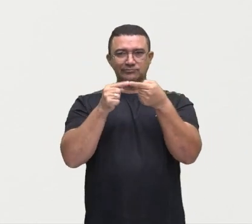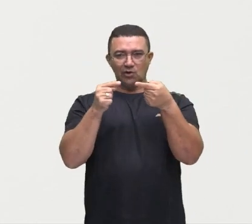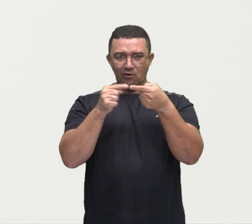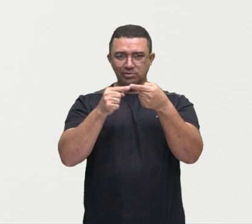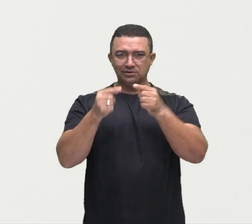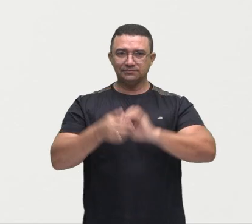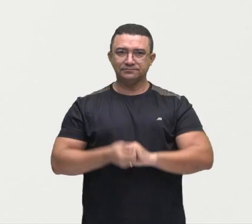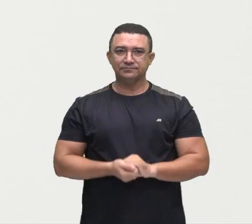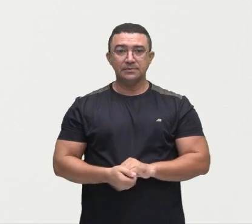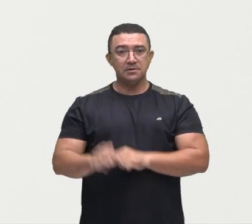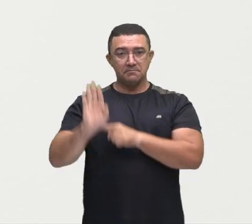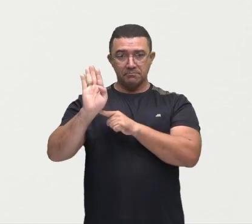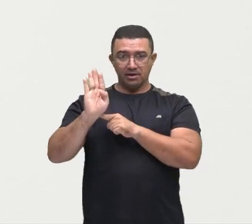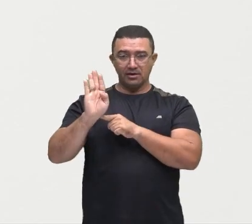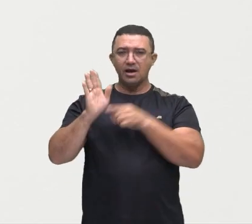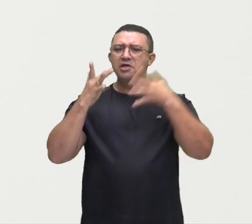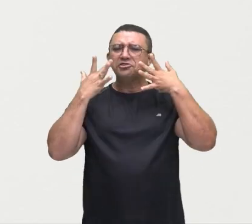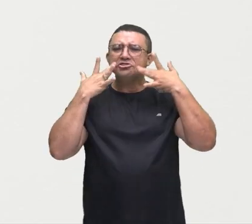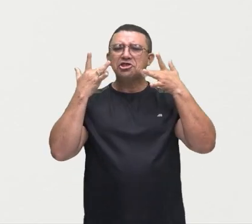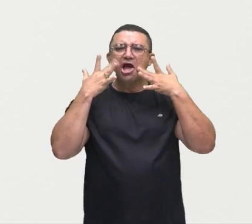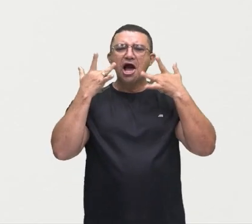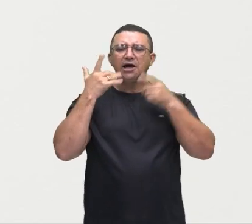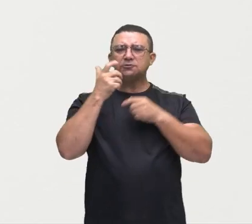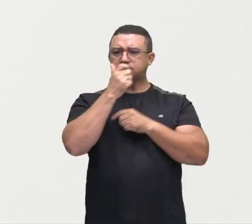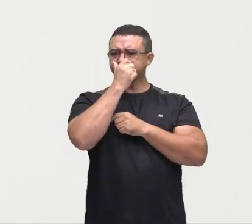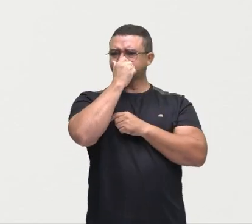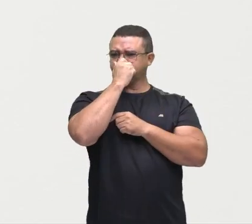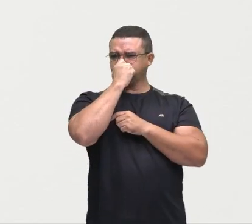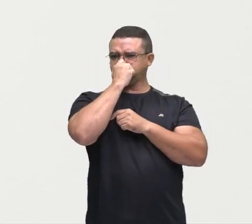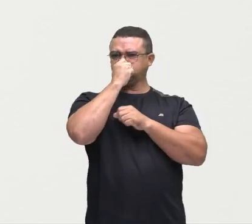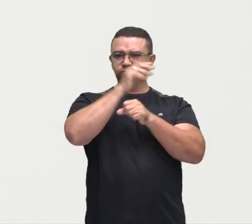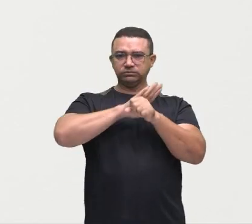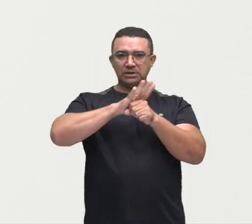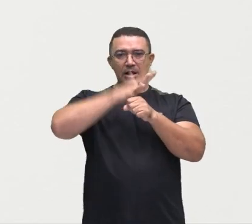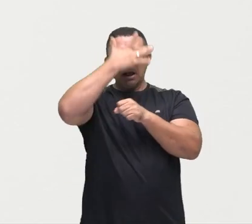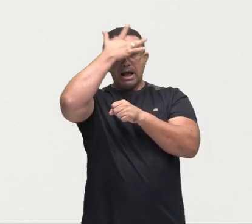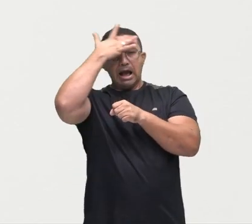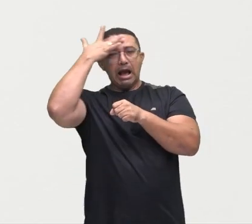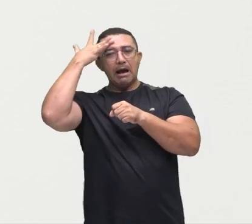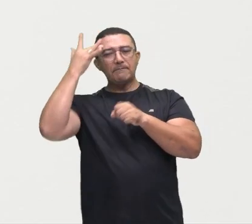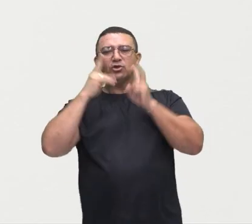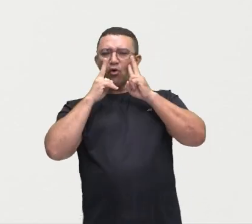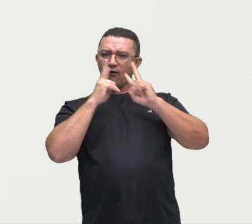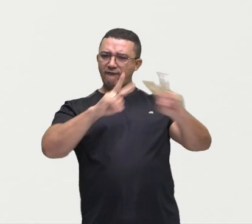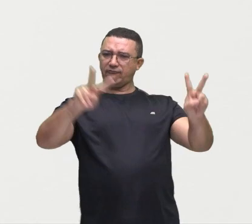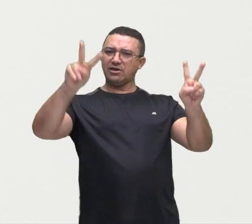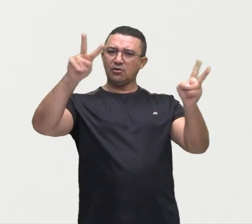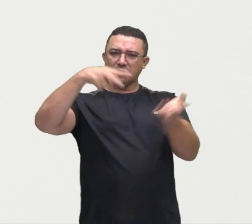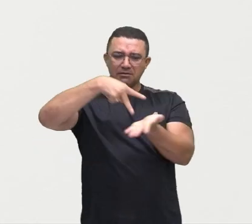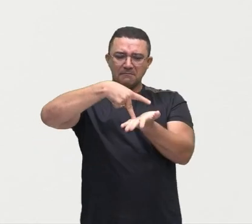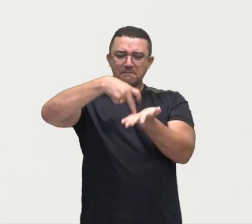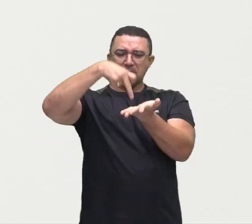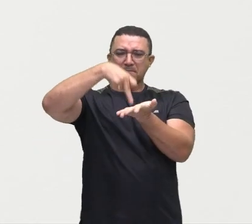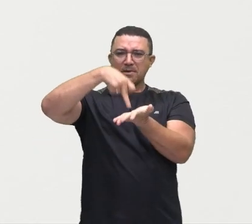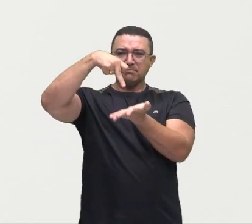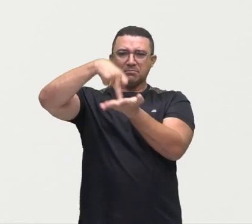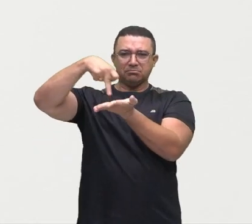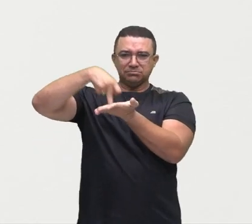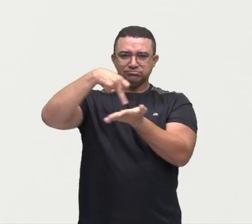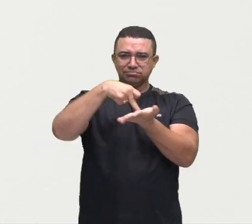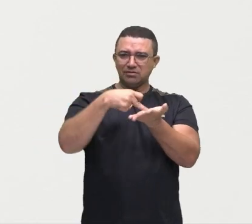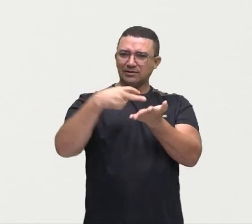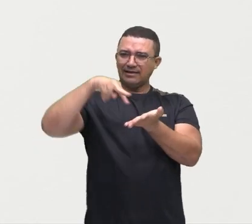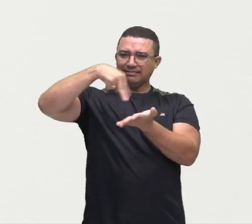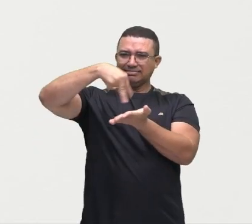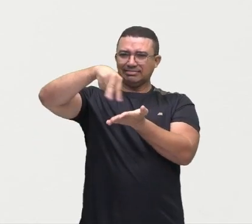Letra B. No teatro lotado, o povo assistia ao balé moderno. Não, essa daqui não conversa não dialoga